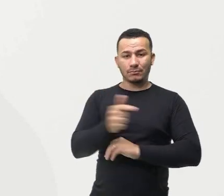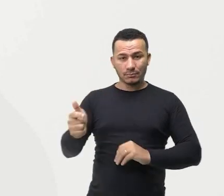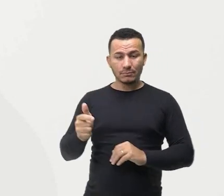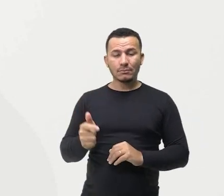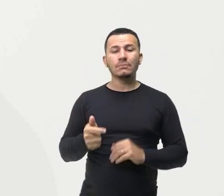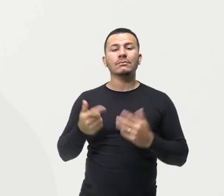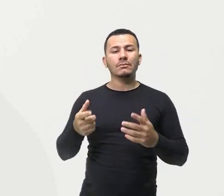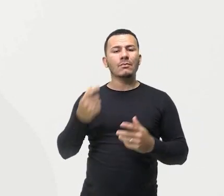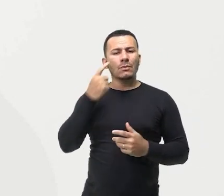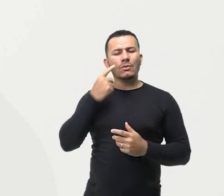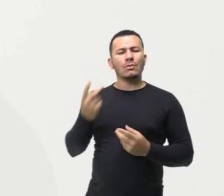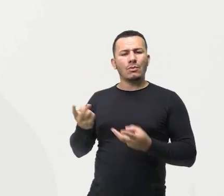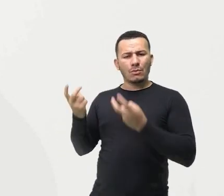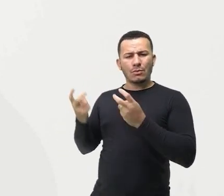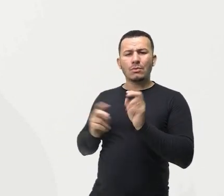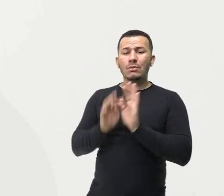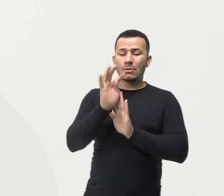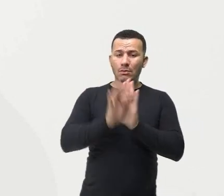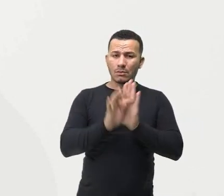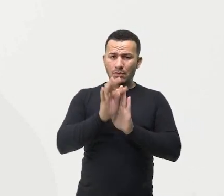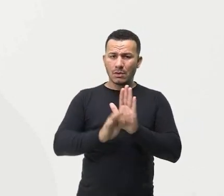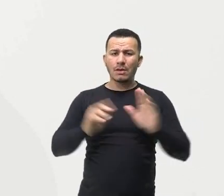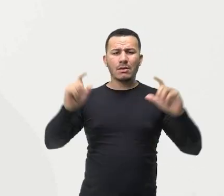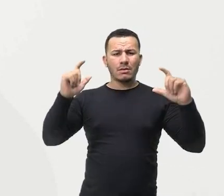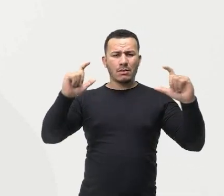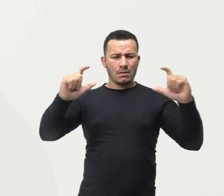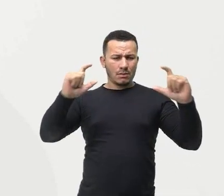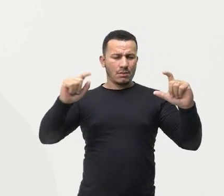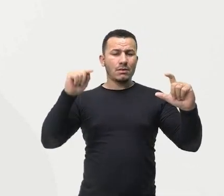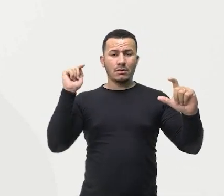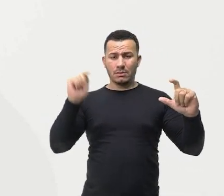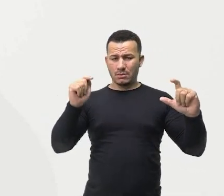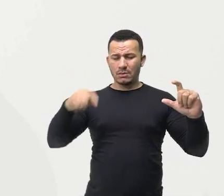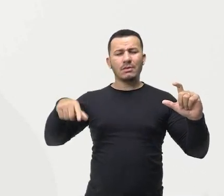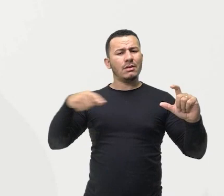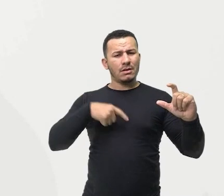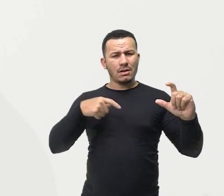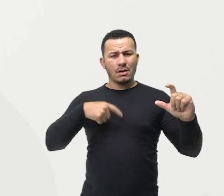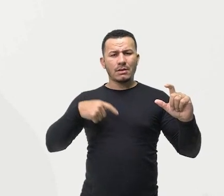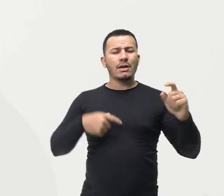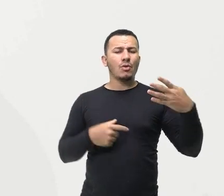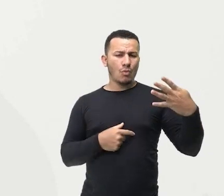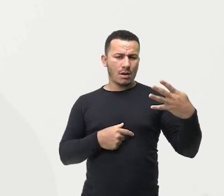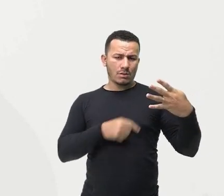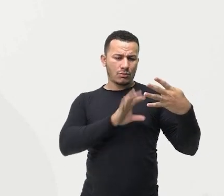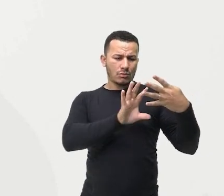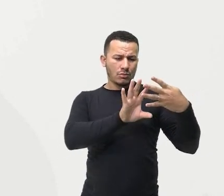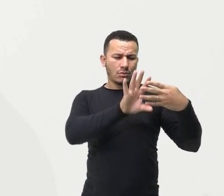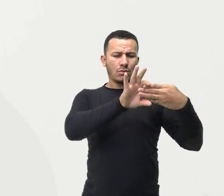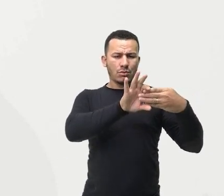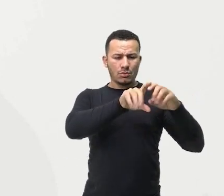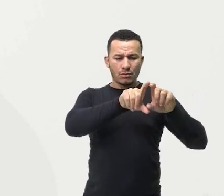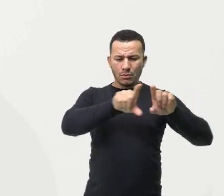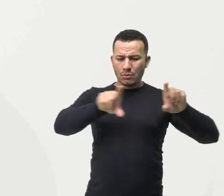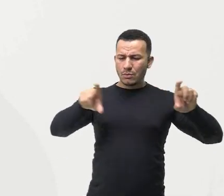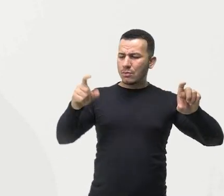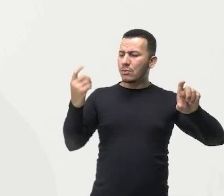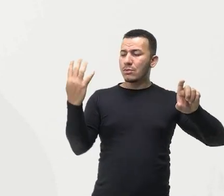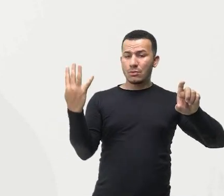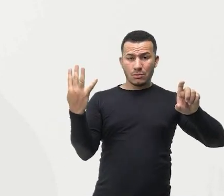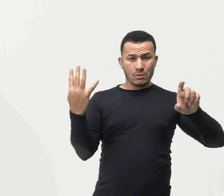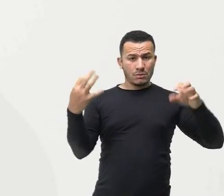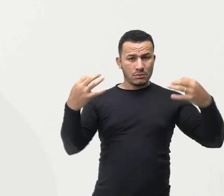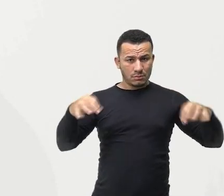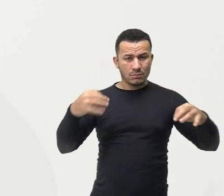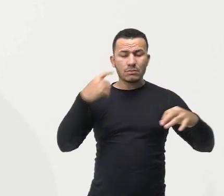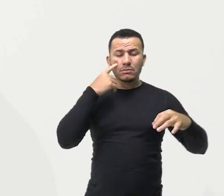aqui a gente já observou que a nossa primeira estrofe, ela tem 4 versos, certo? E